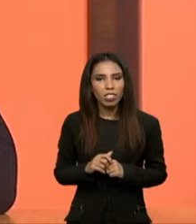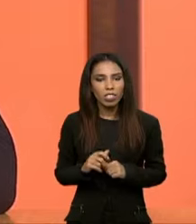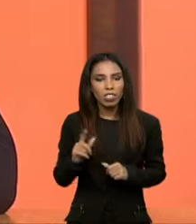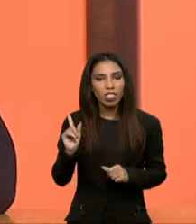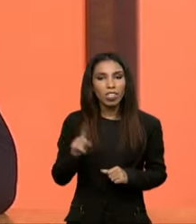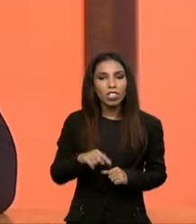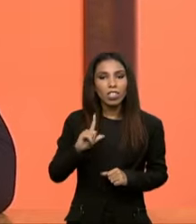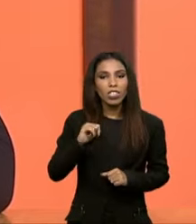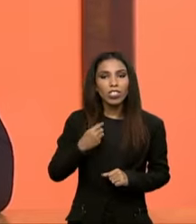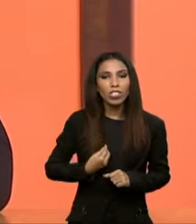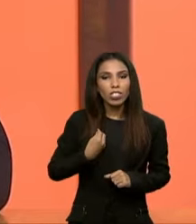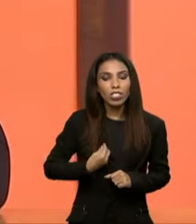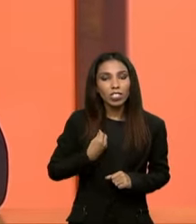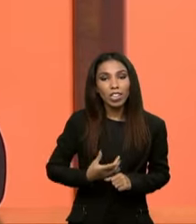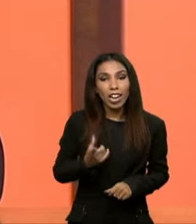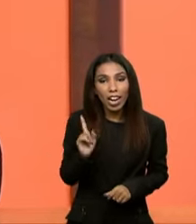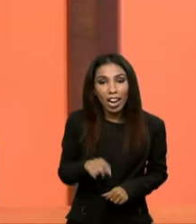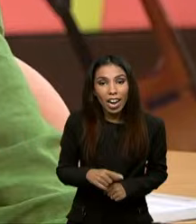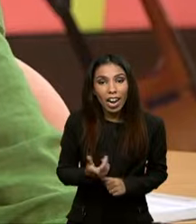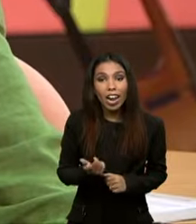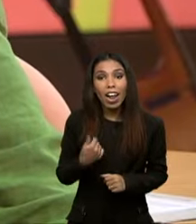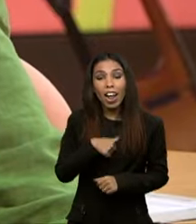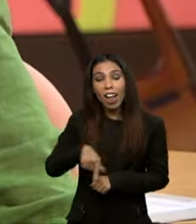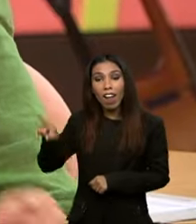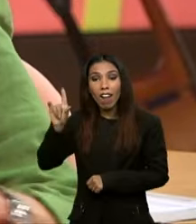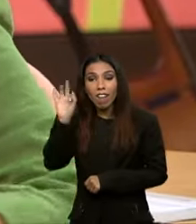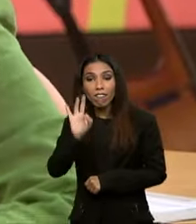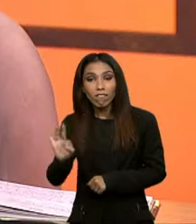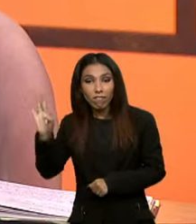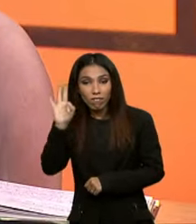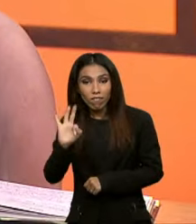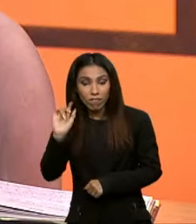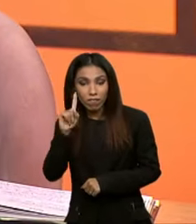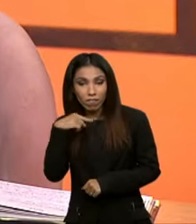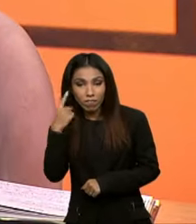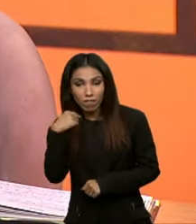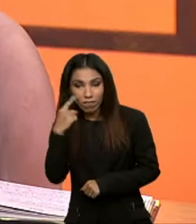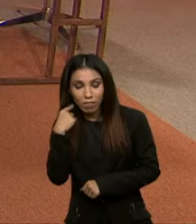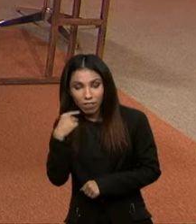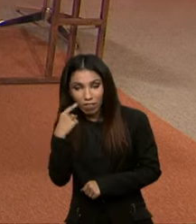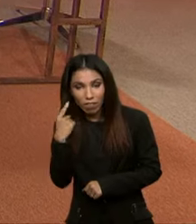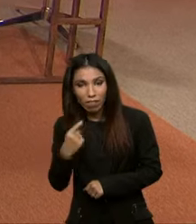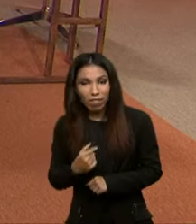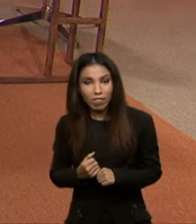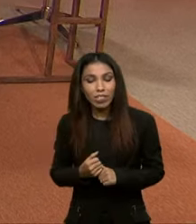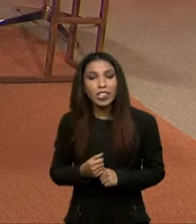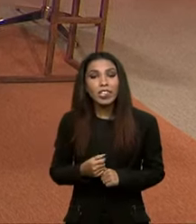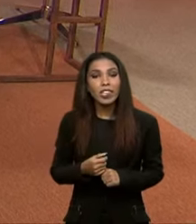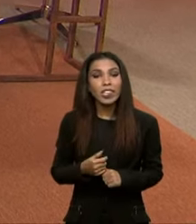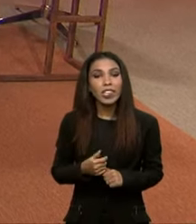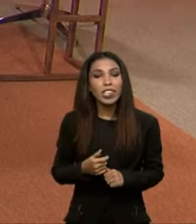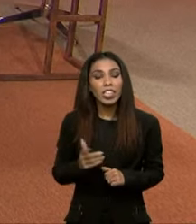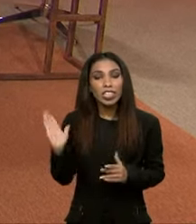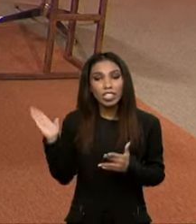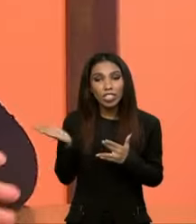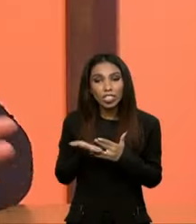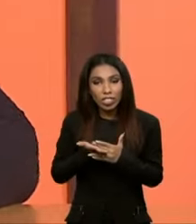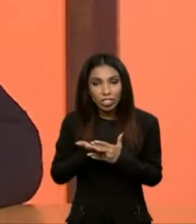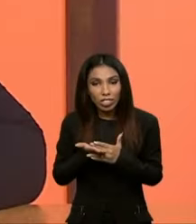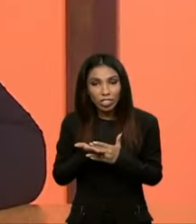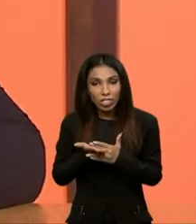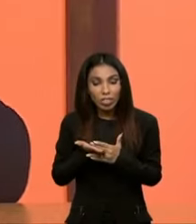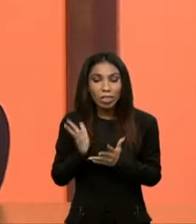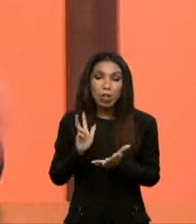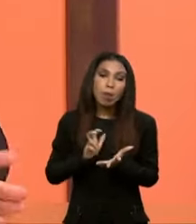eu comecei a andar só com os doidões da faculdade. Alice, que bonita isso. E a gente saía, tinha um intervalo entre a parte da manhã e a